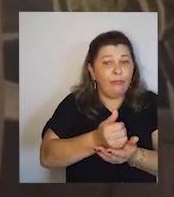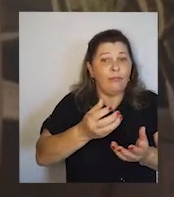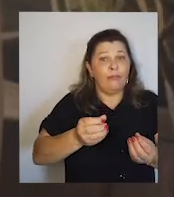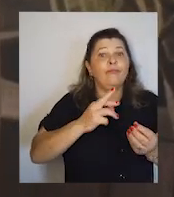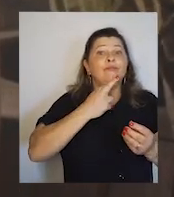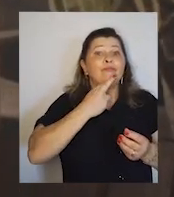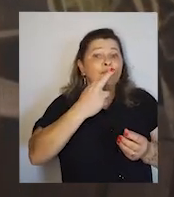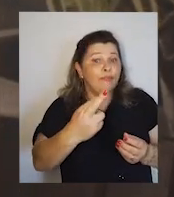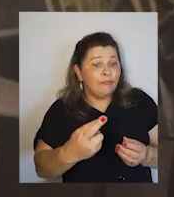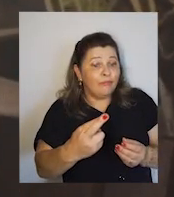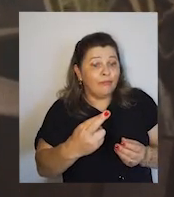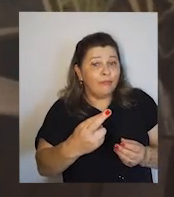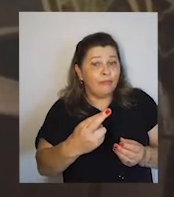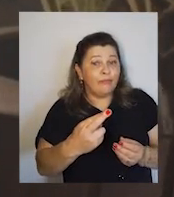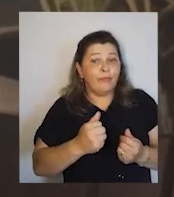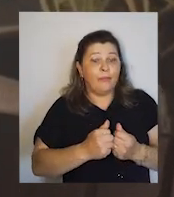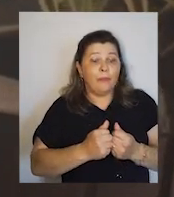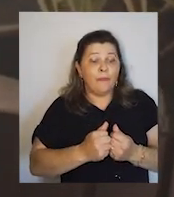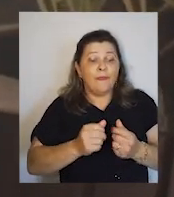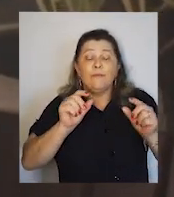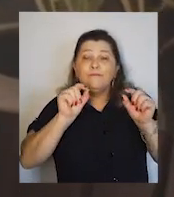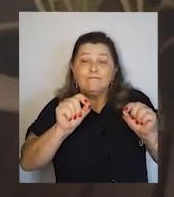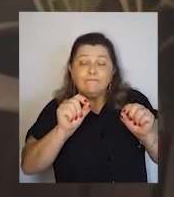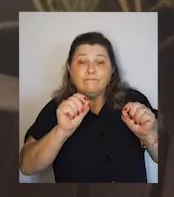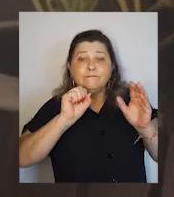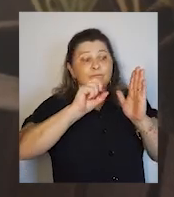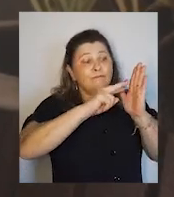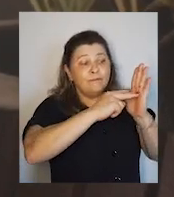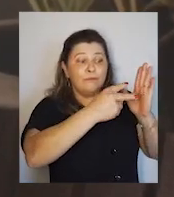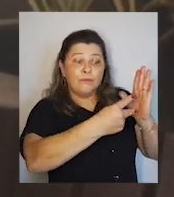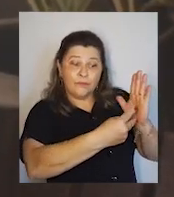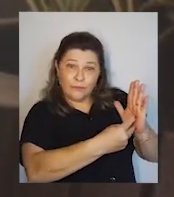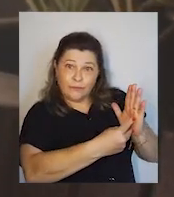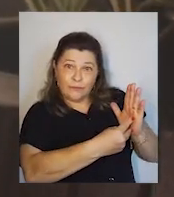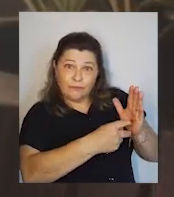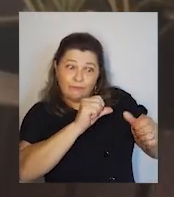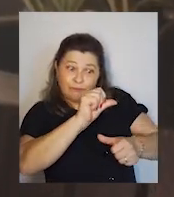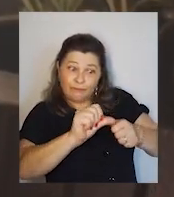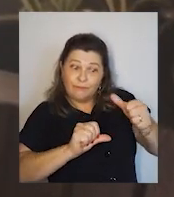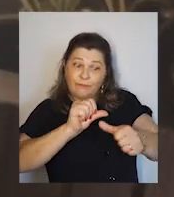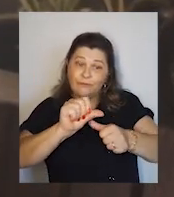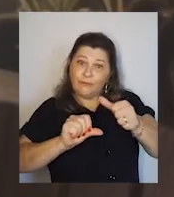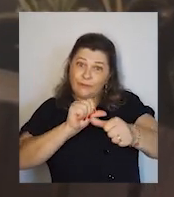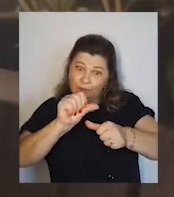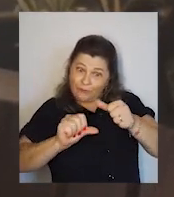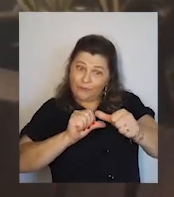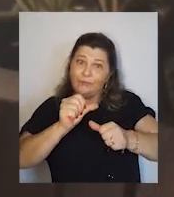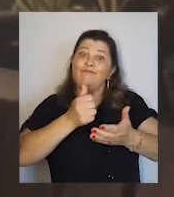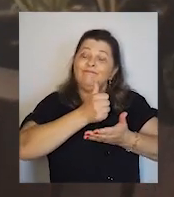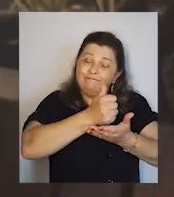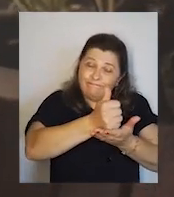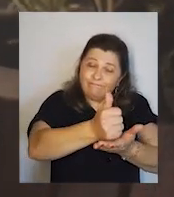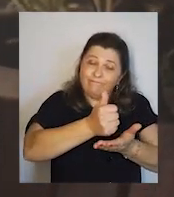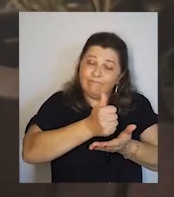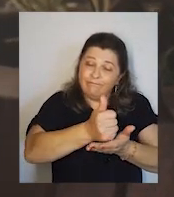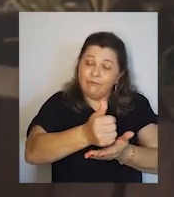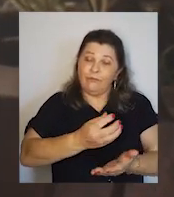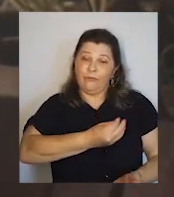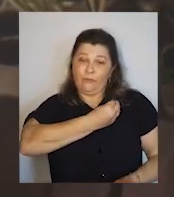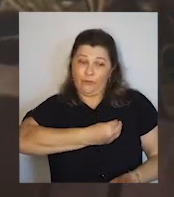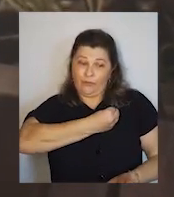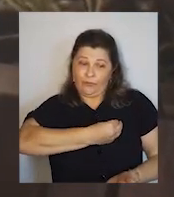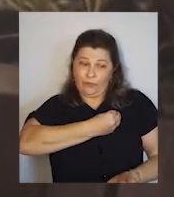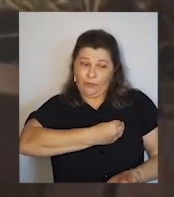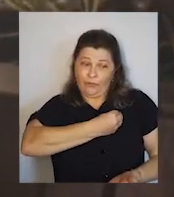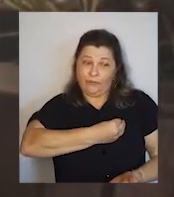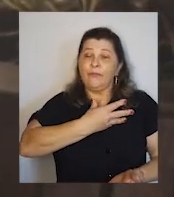seus resultados, do ponto de vista daquilo que pode significar uma transformação, num apoio para a vida daquele